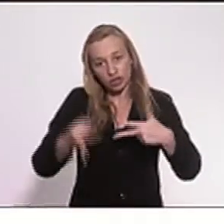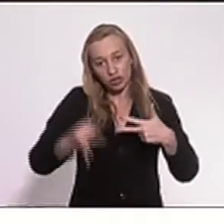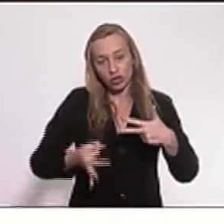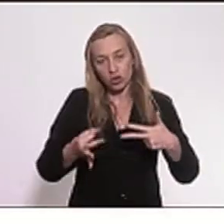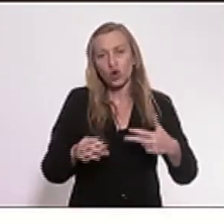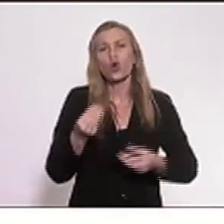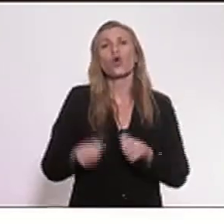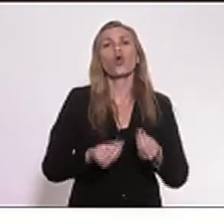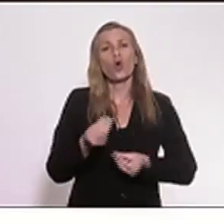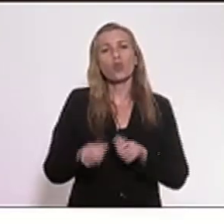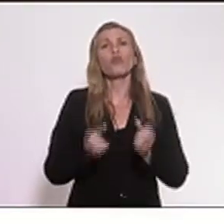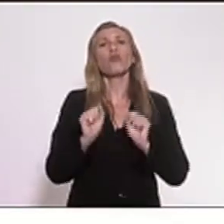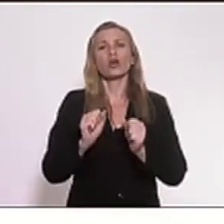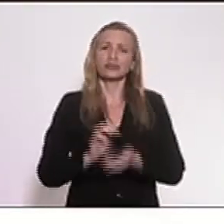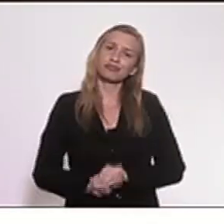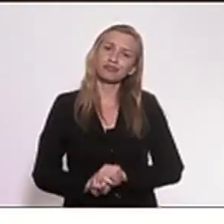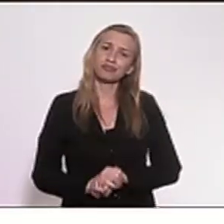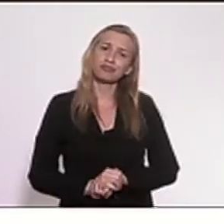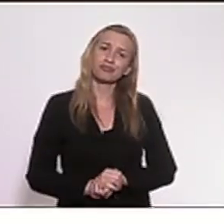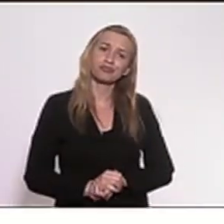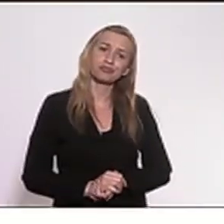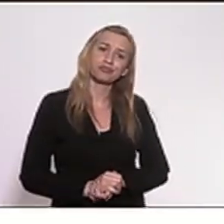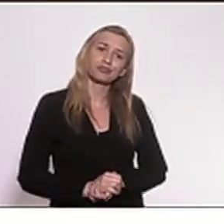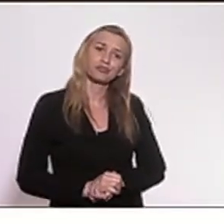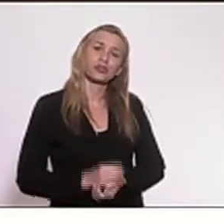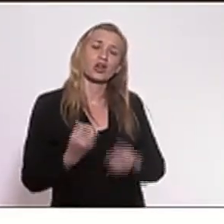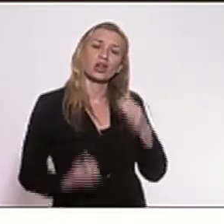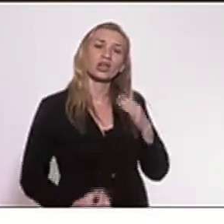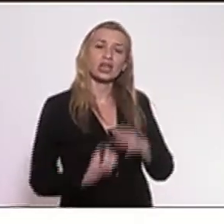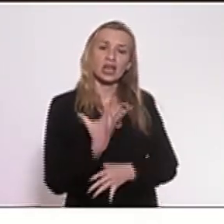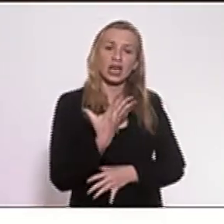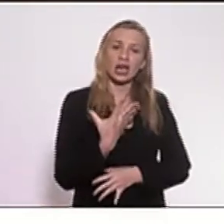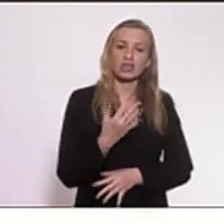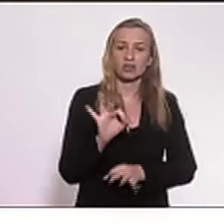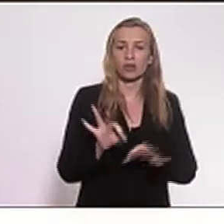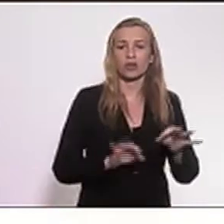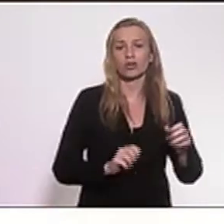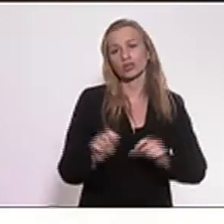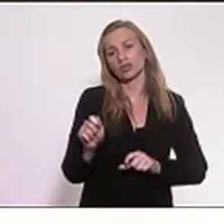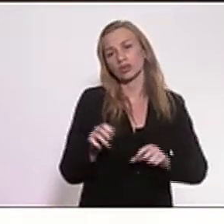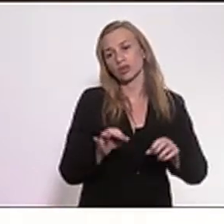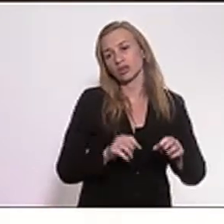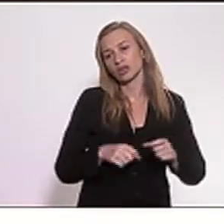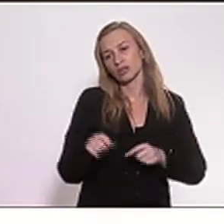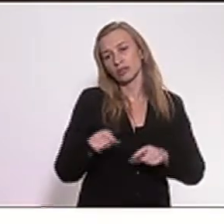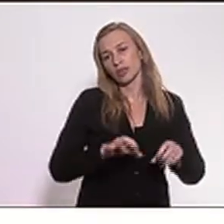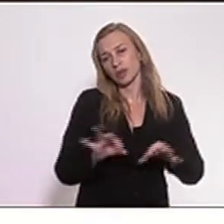Como é que pode uma autarquia que foi criada com essa tarefa de organizar os pagamentos